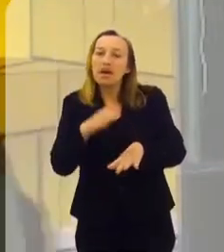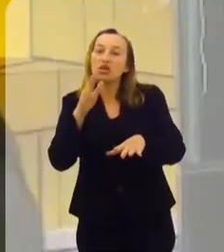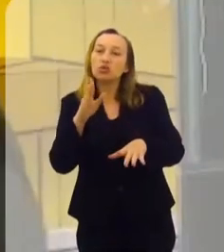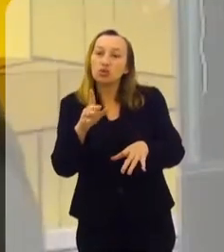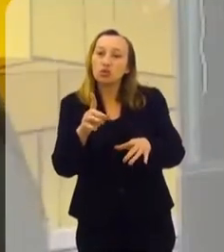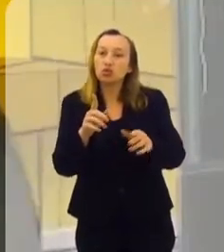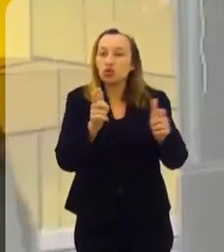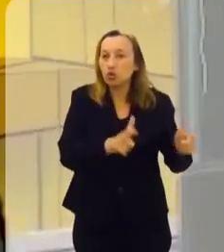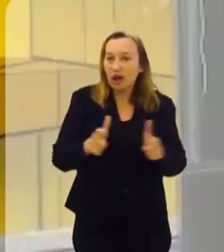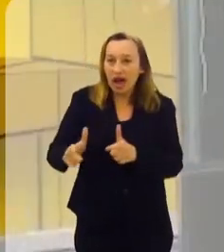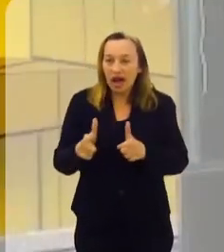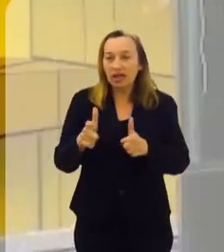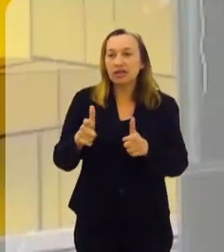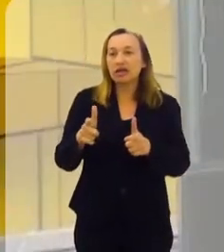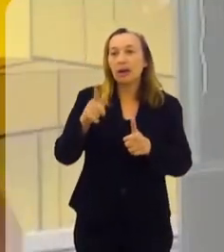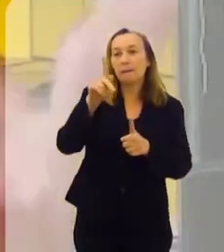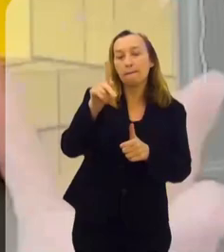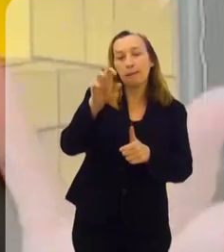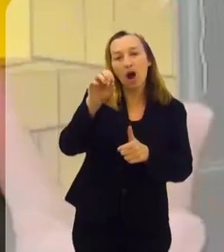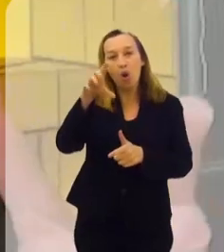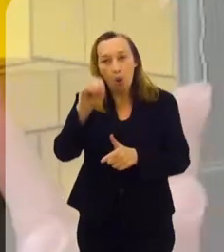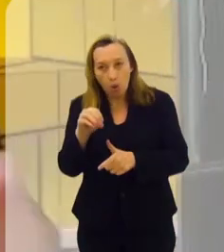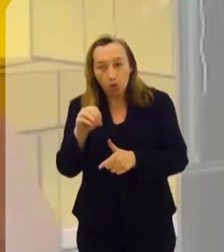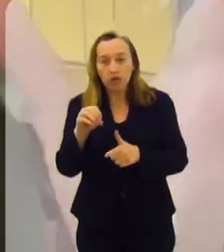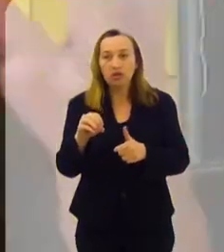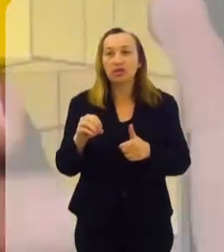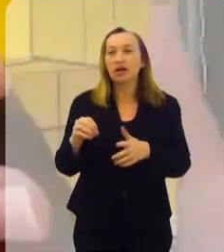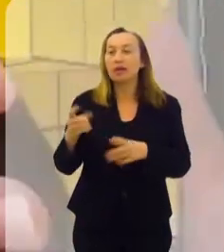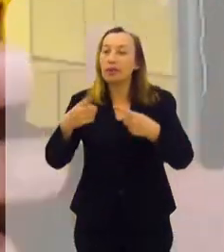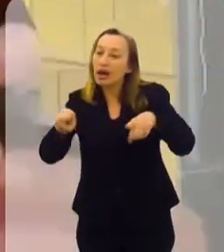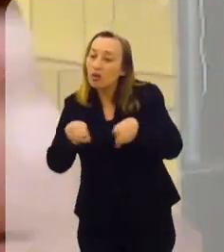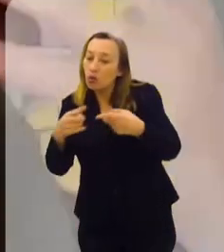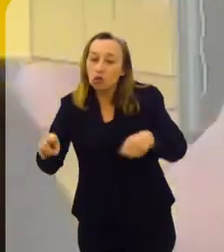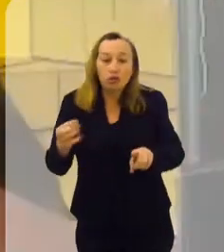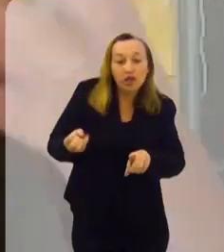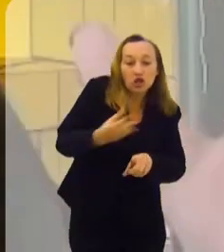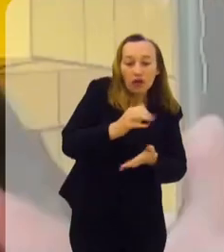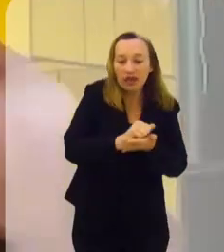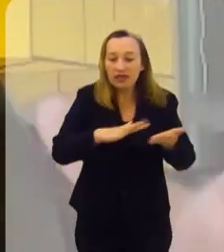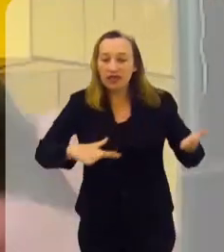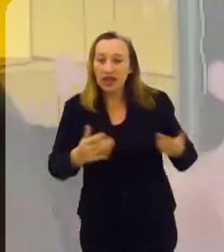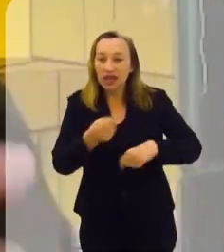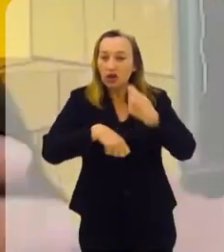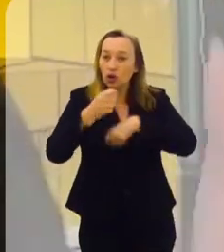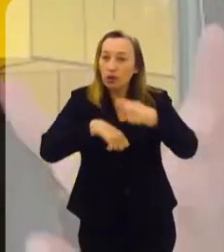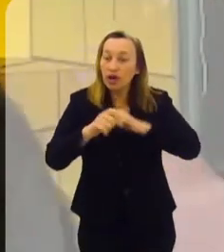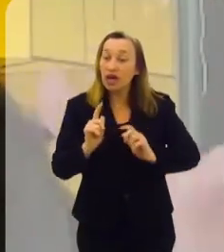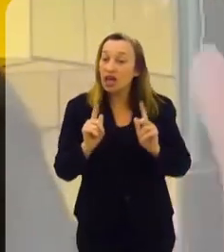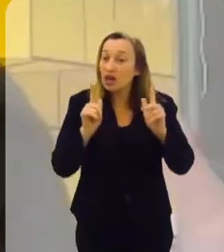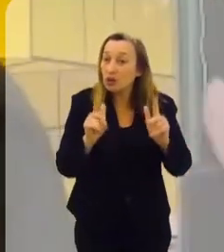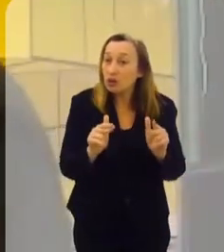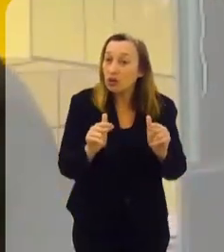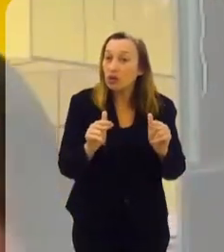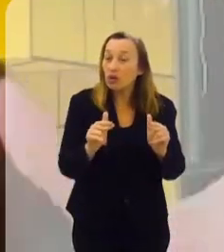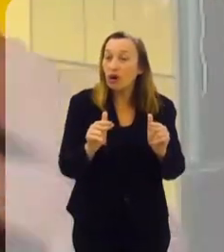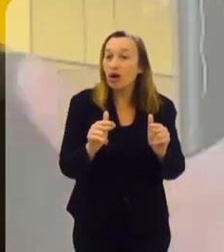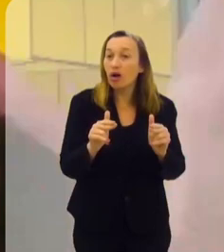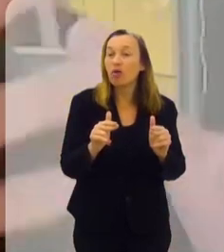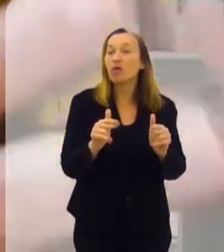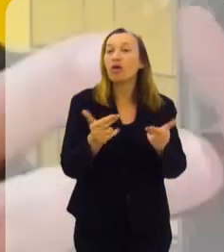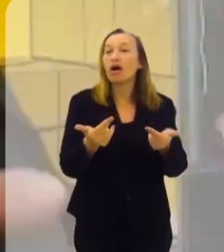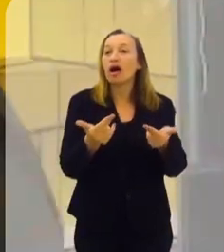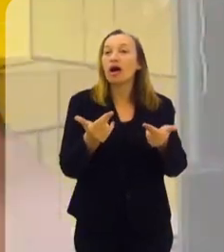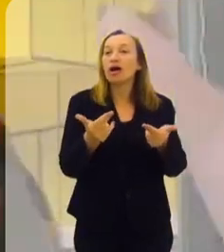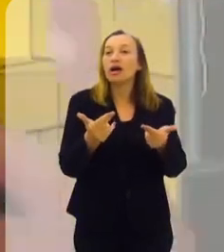menos palcos na área da música. E o palco, né, está para a música, para as novas atividades econômicas, como